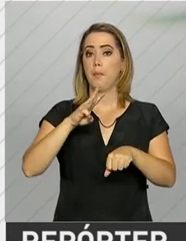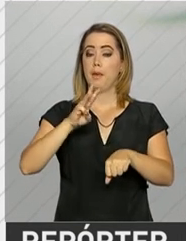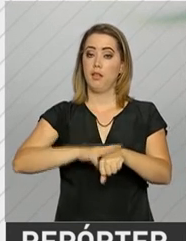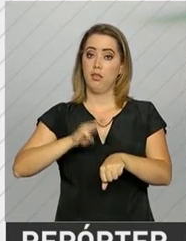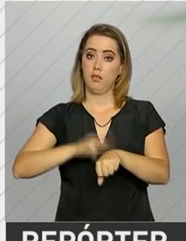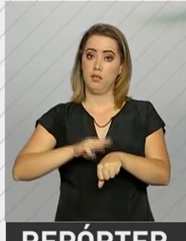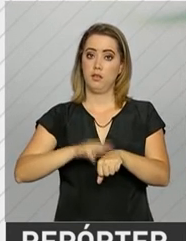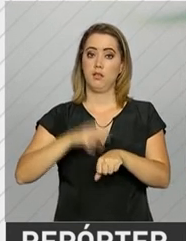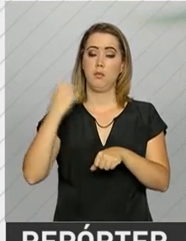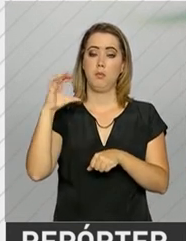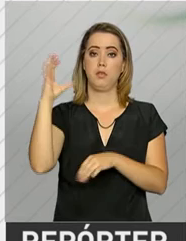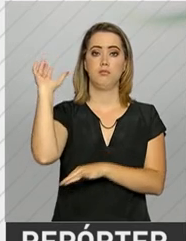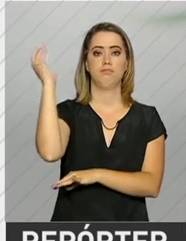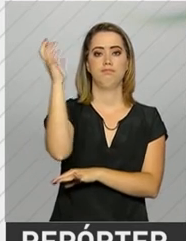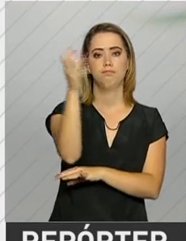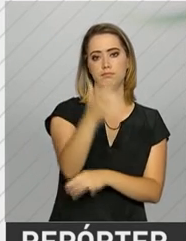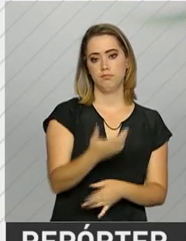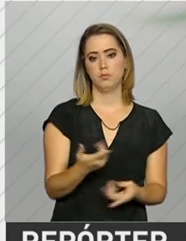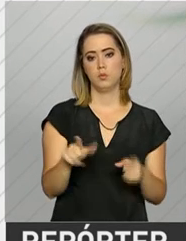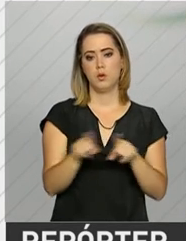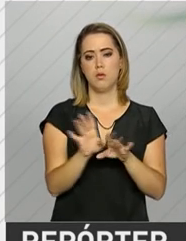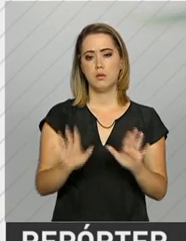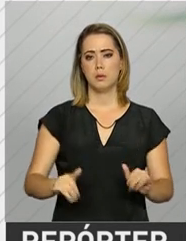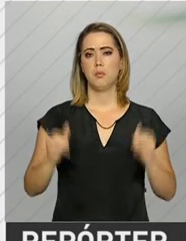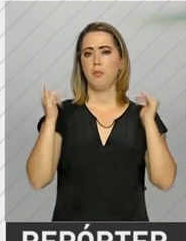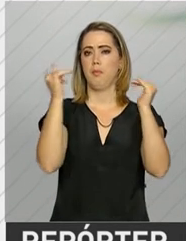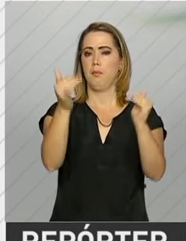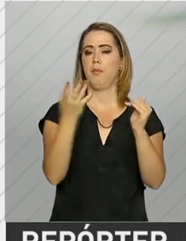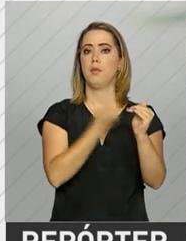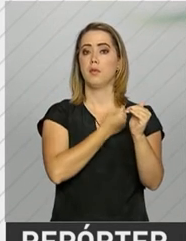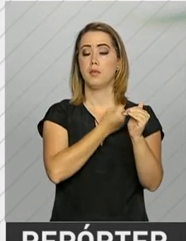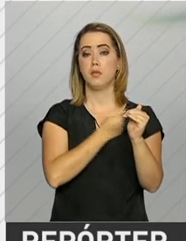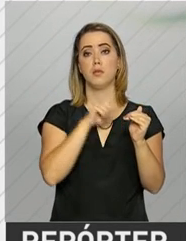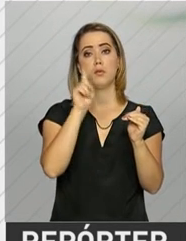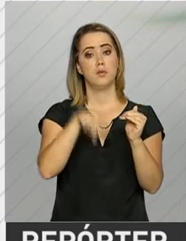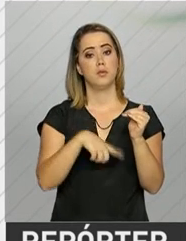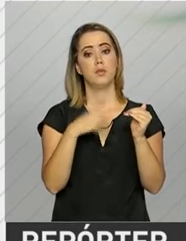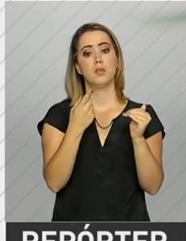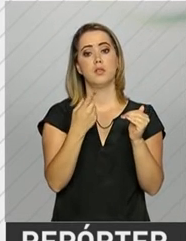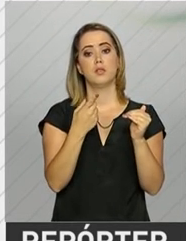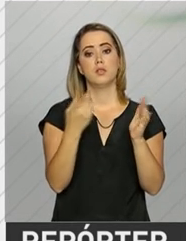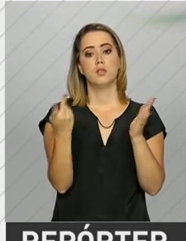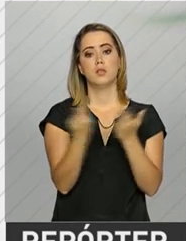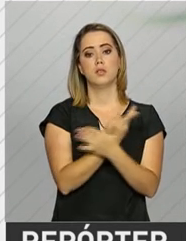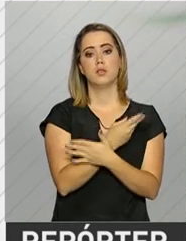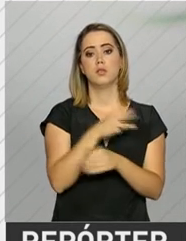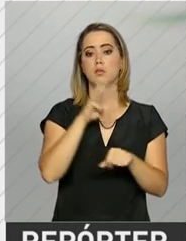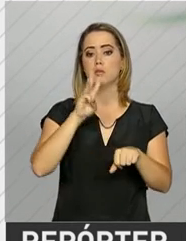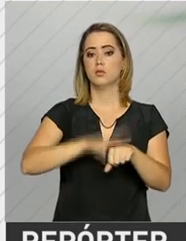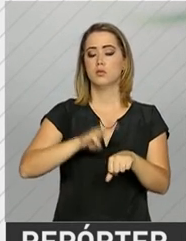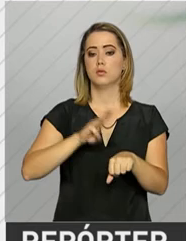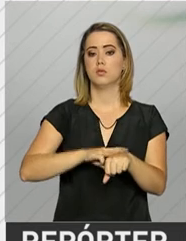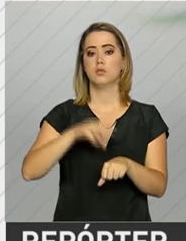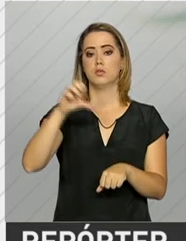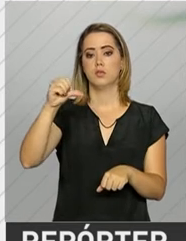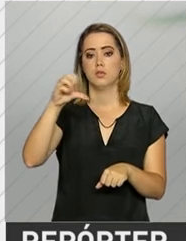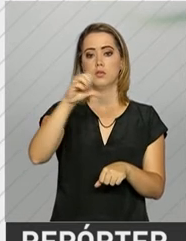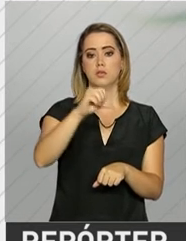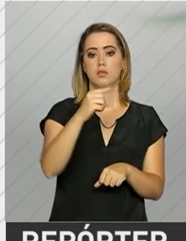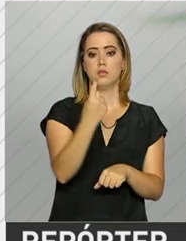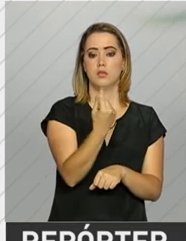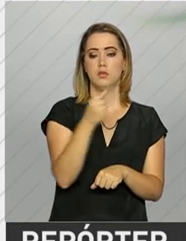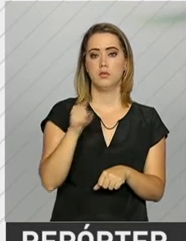ciências da natureza a maior nota do enem em 2016 foi registrado em matemática com